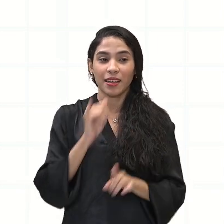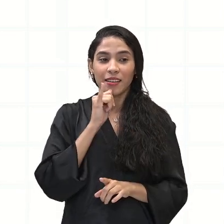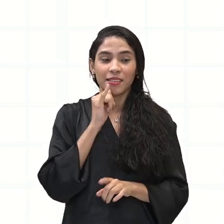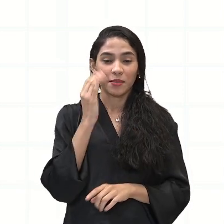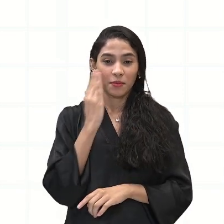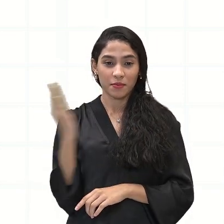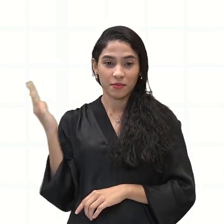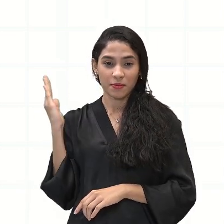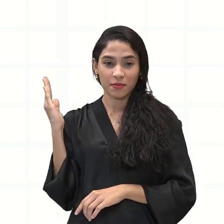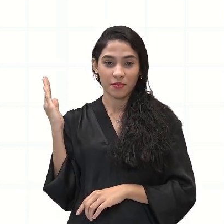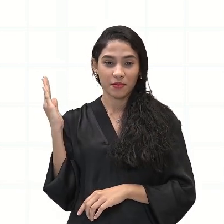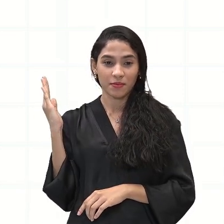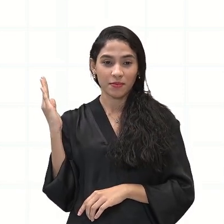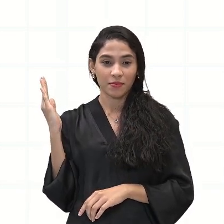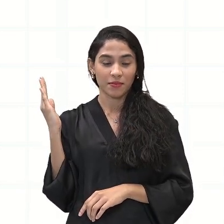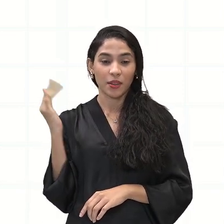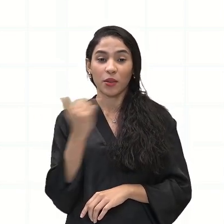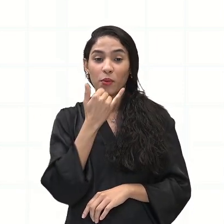grosseira ou chocante.